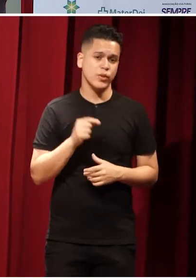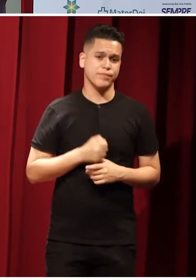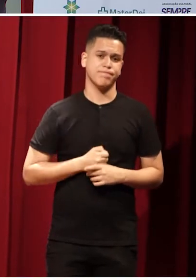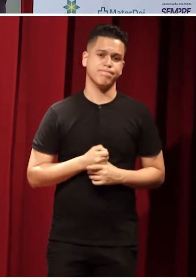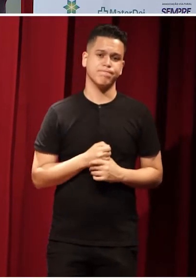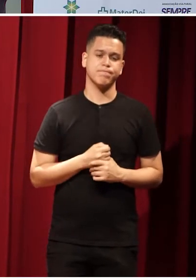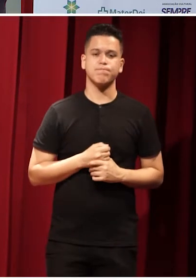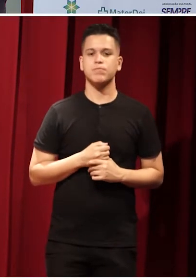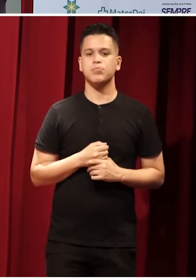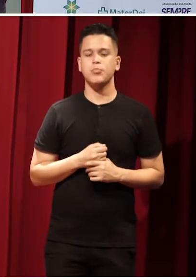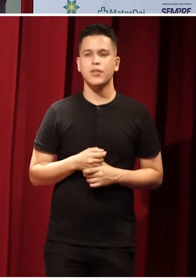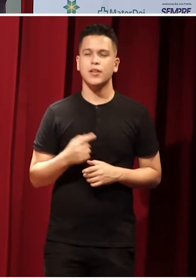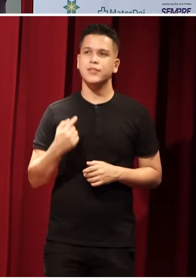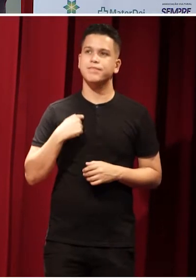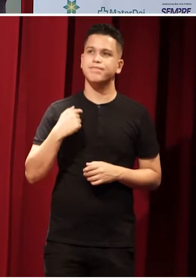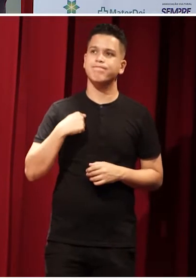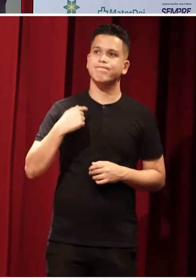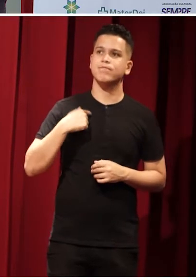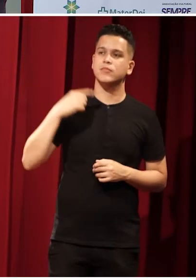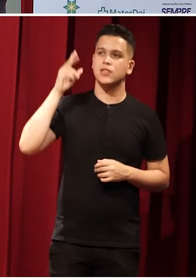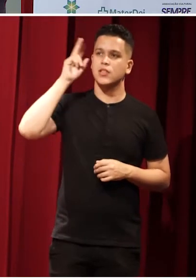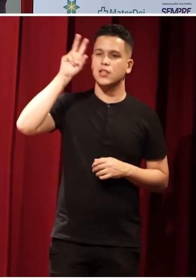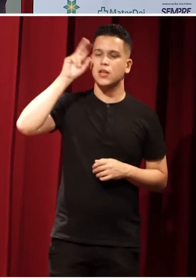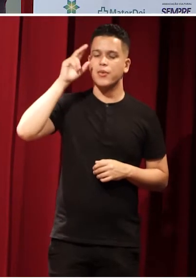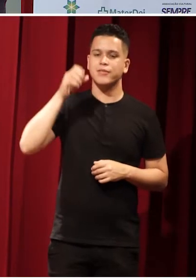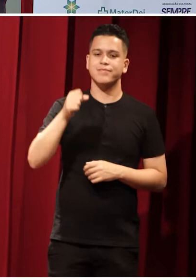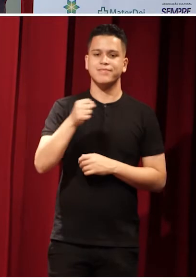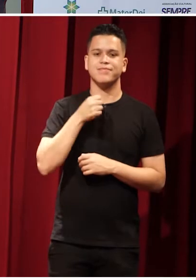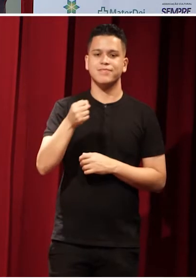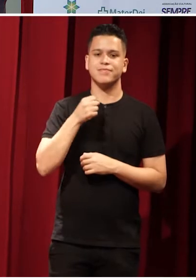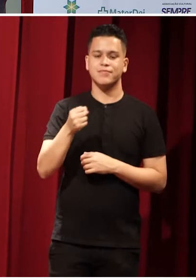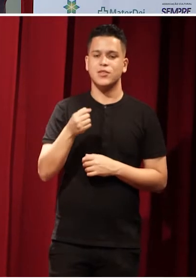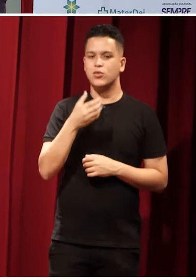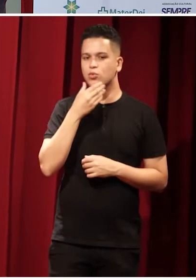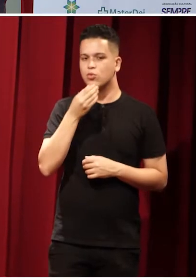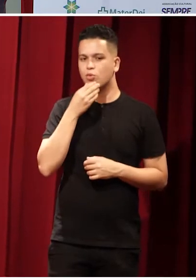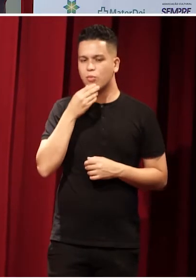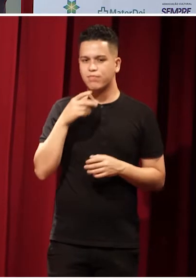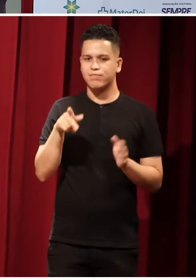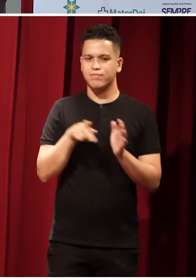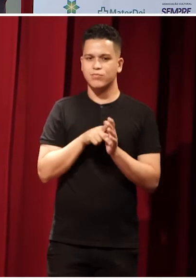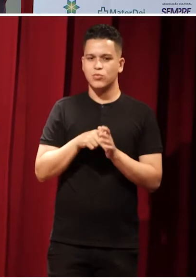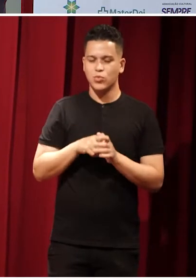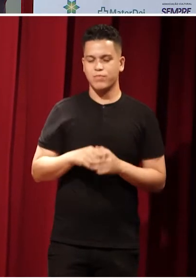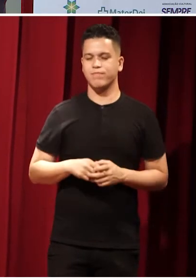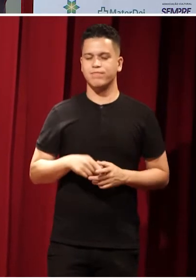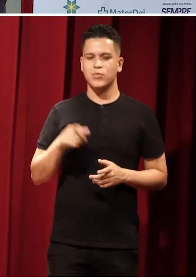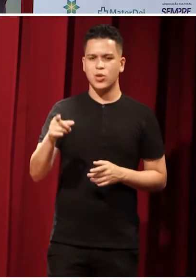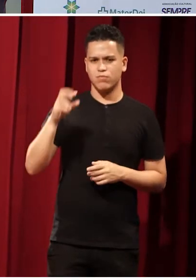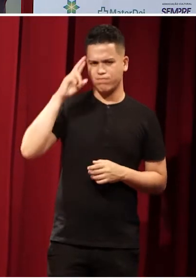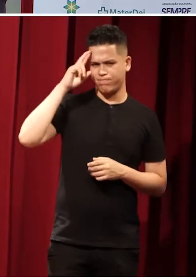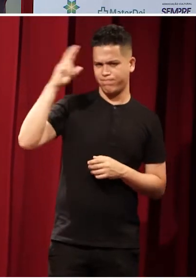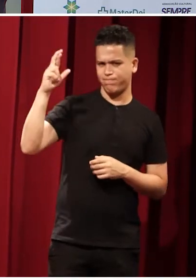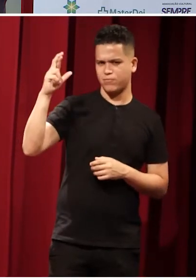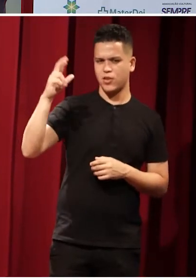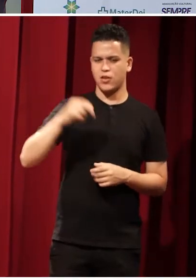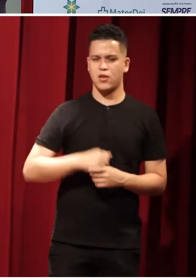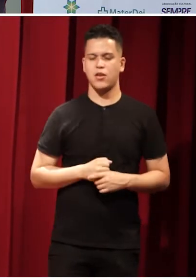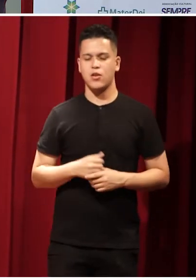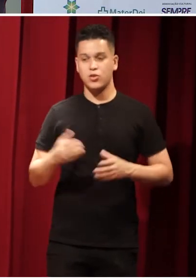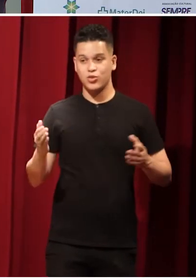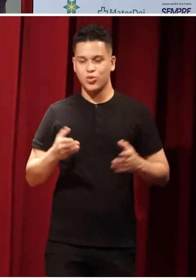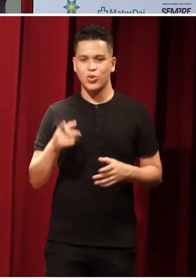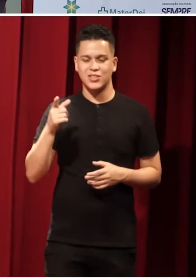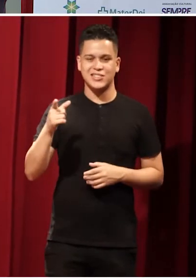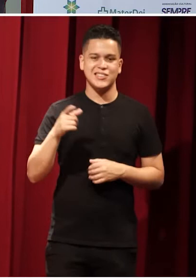me vem lembrando de uma entrevista que o general Vilas Boas, que hoje está sofrendo uma